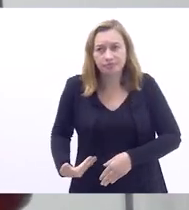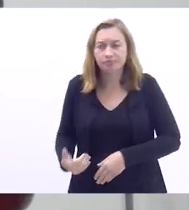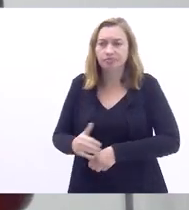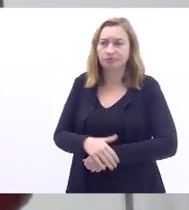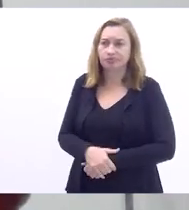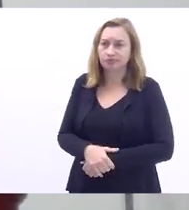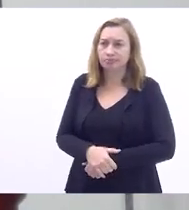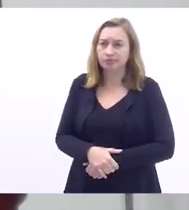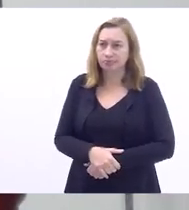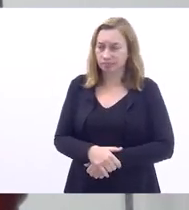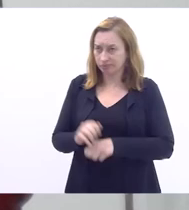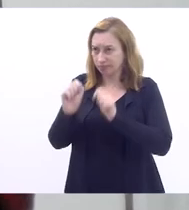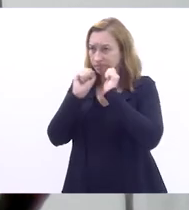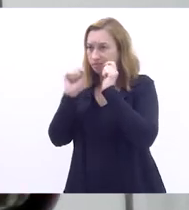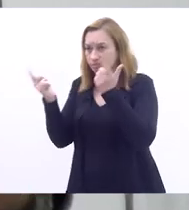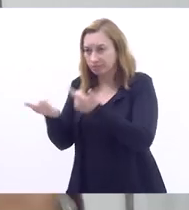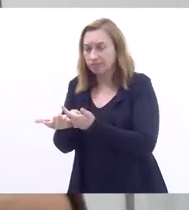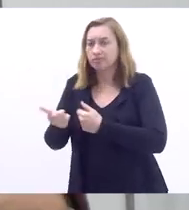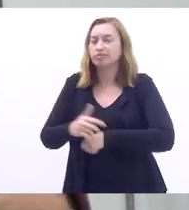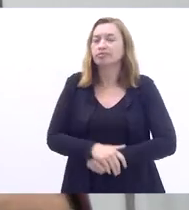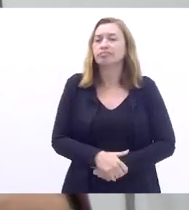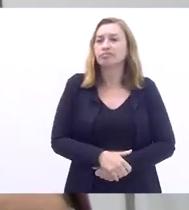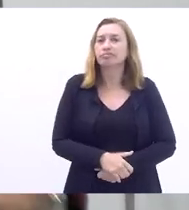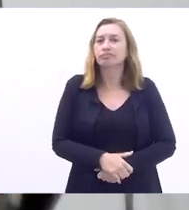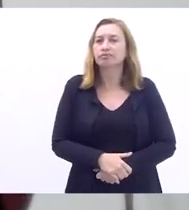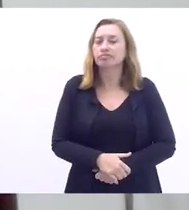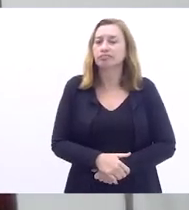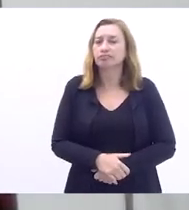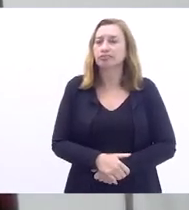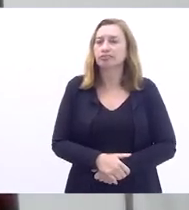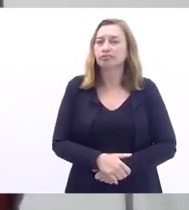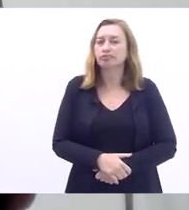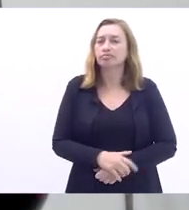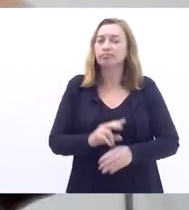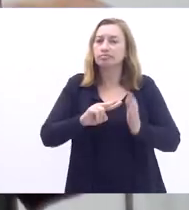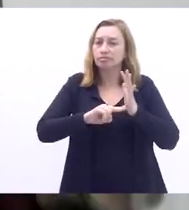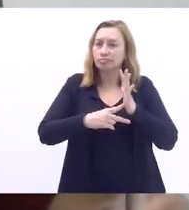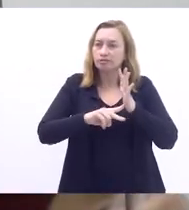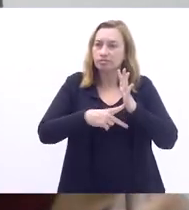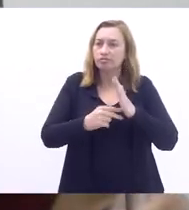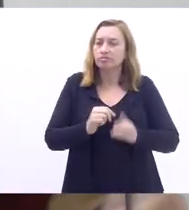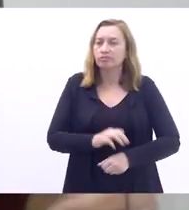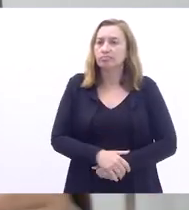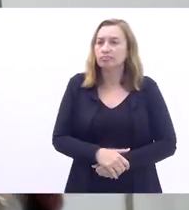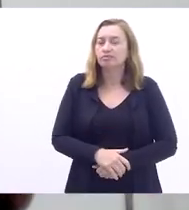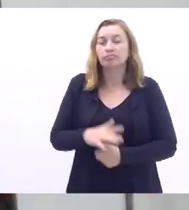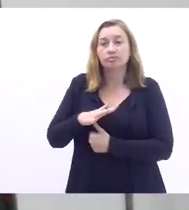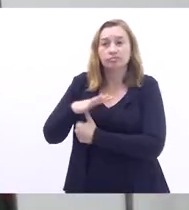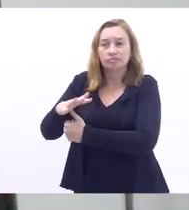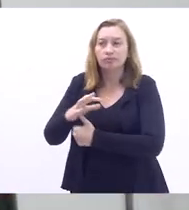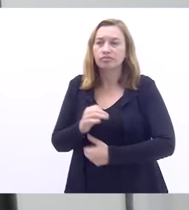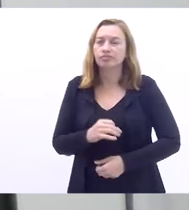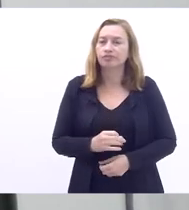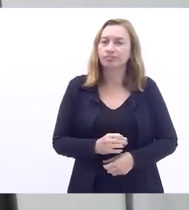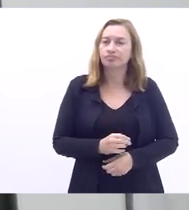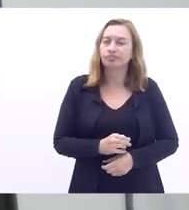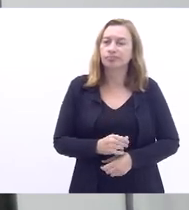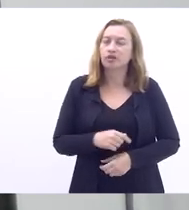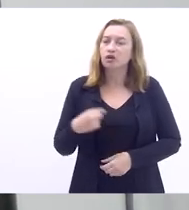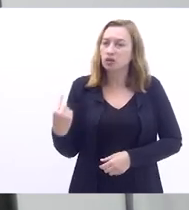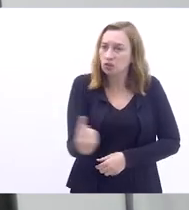a essa igreja casa para que haja aos sindicatos a Reitoria para que a gente